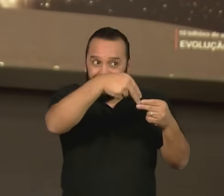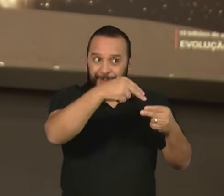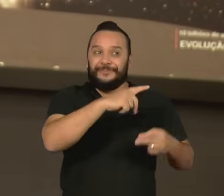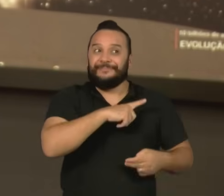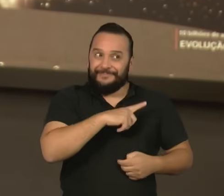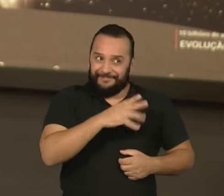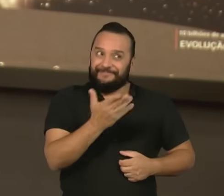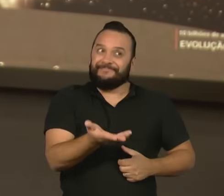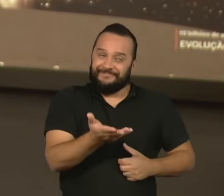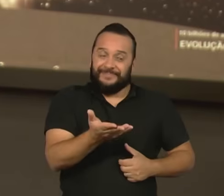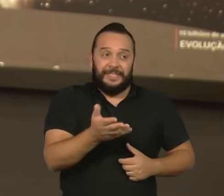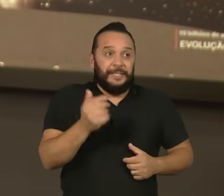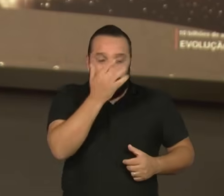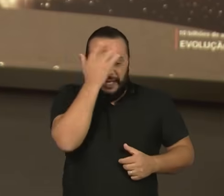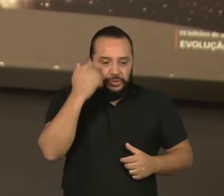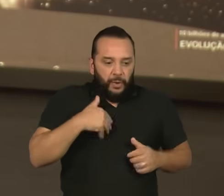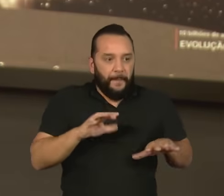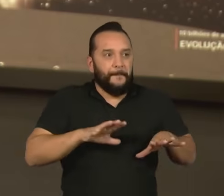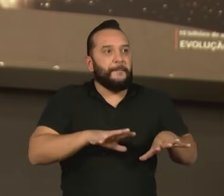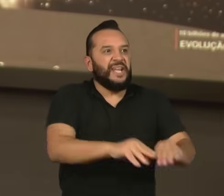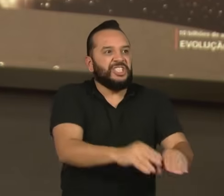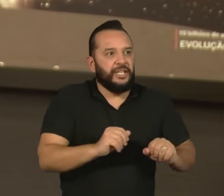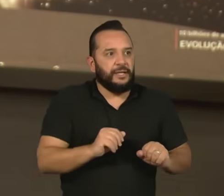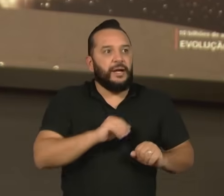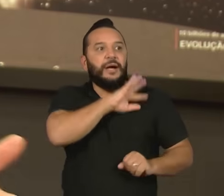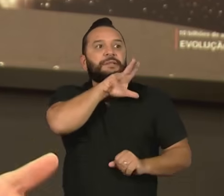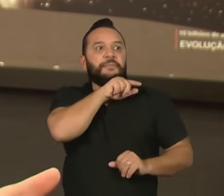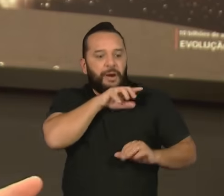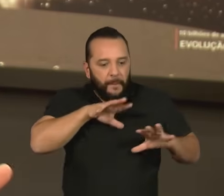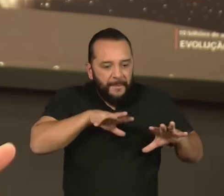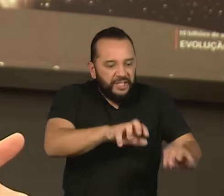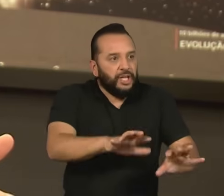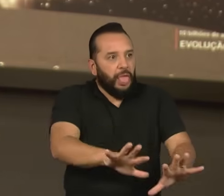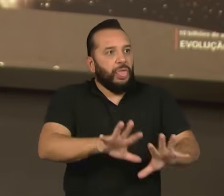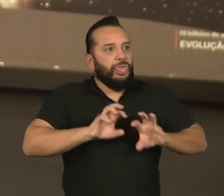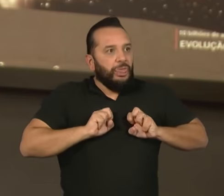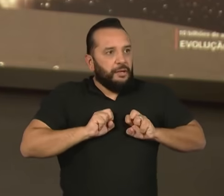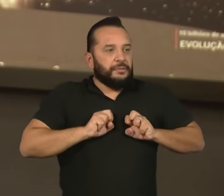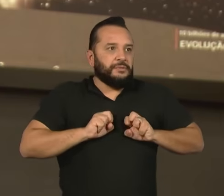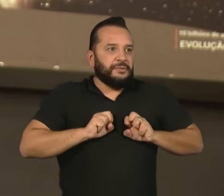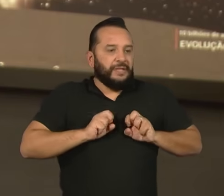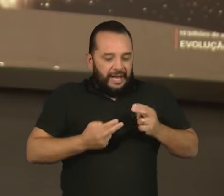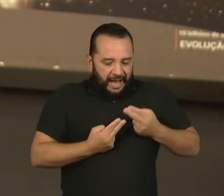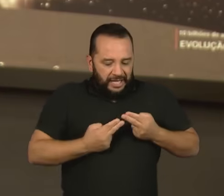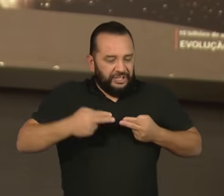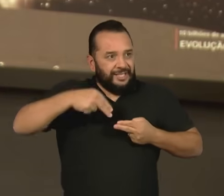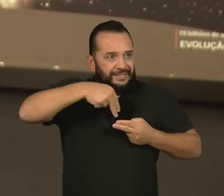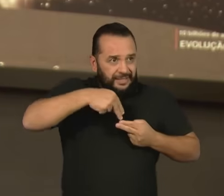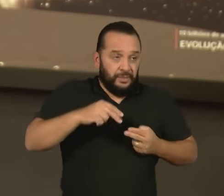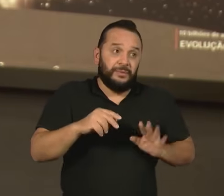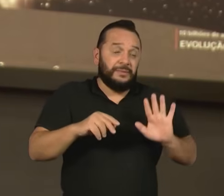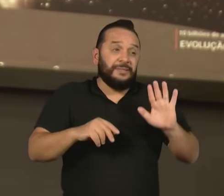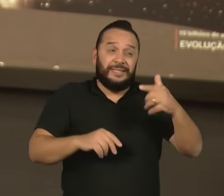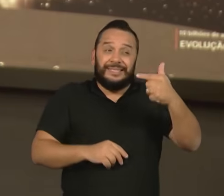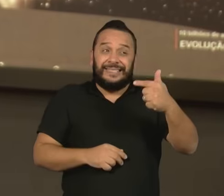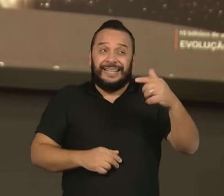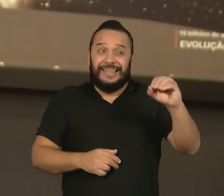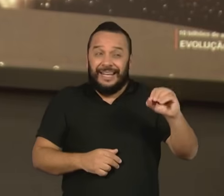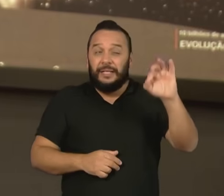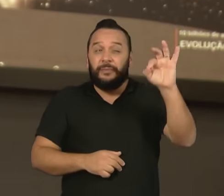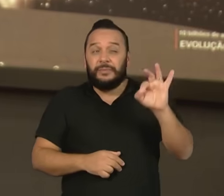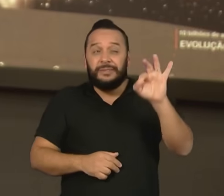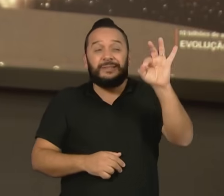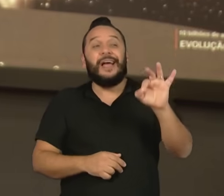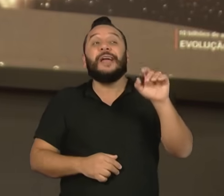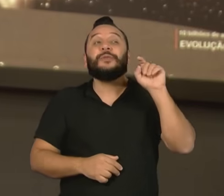são fontes potenciais de contaminação, principalmente do oceano. A gente não pode esquecer que 70% da superfície da Terra são os